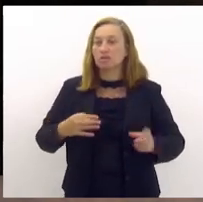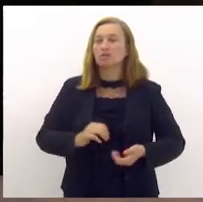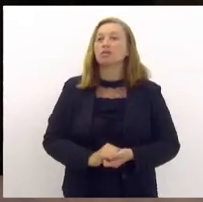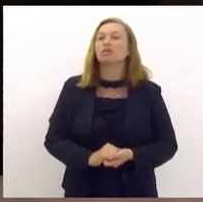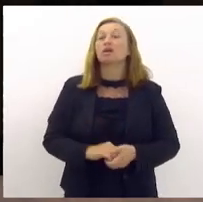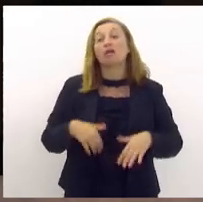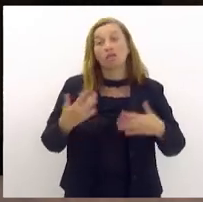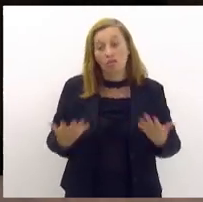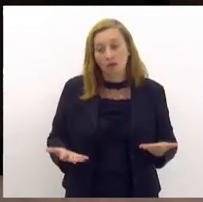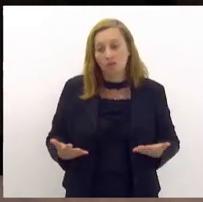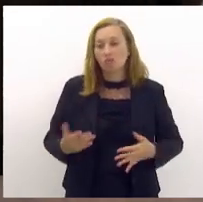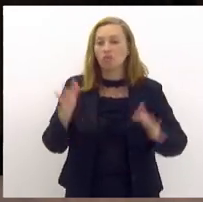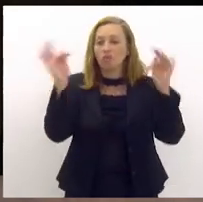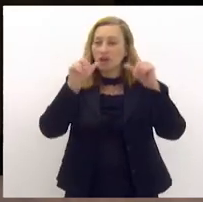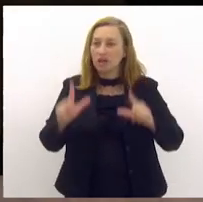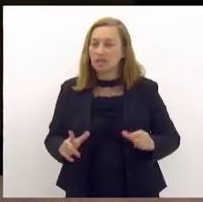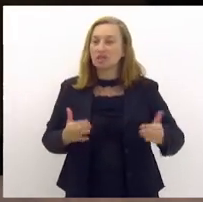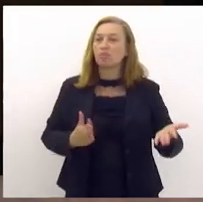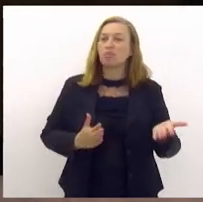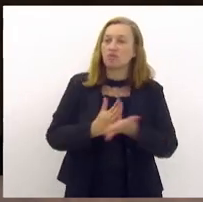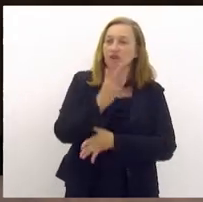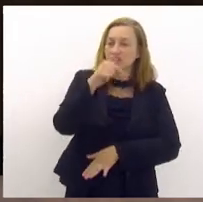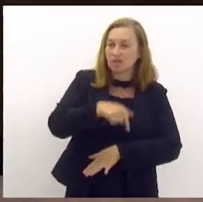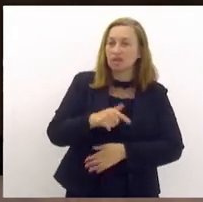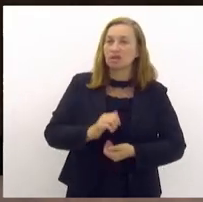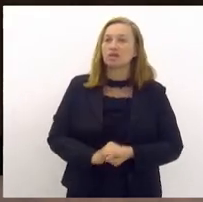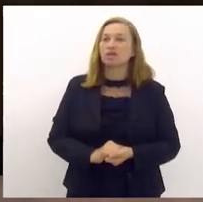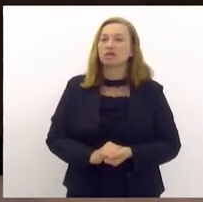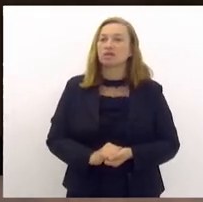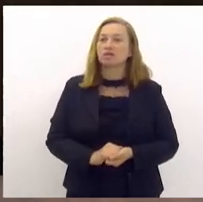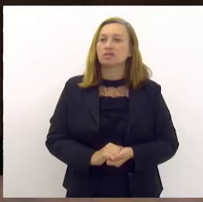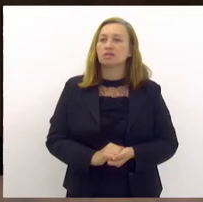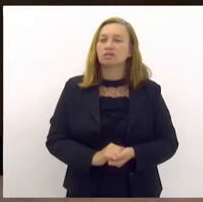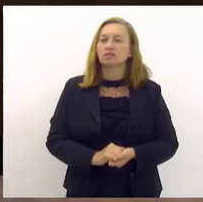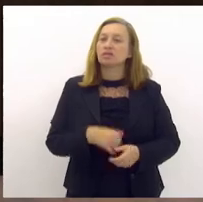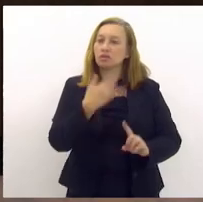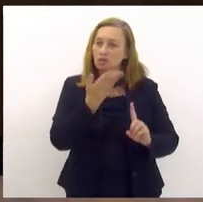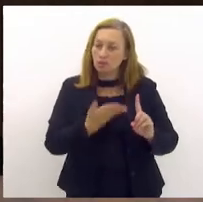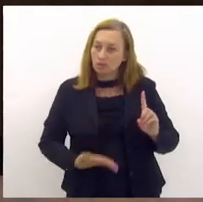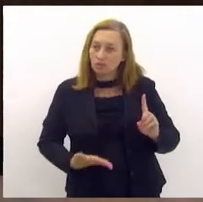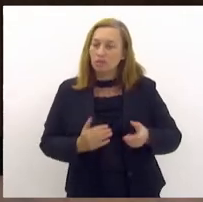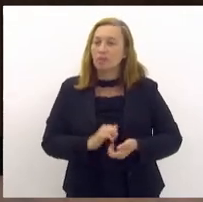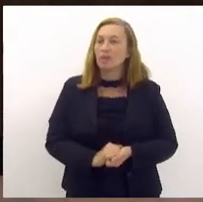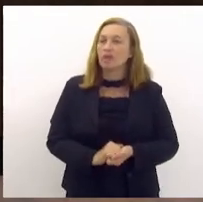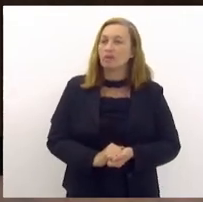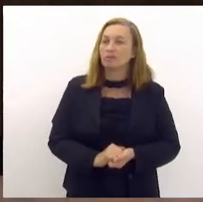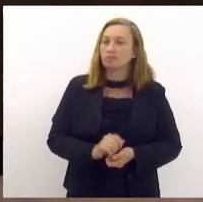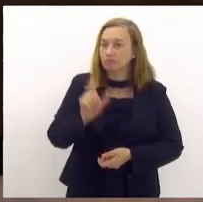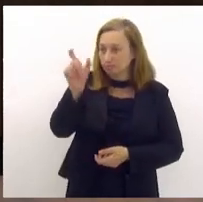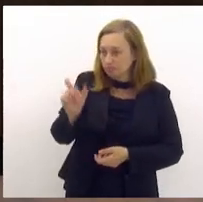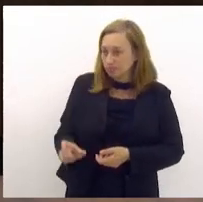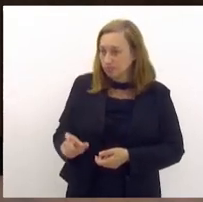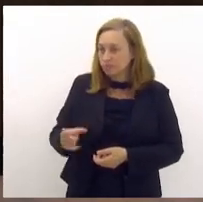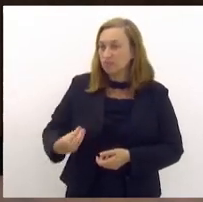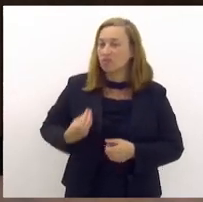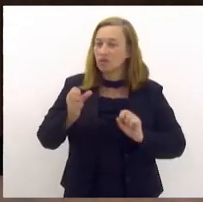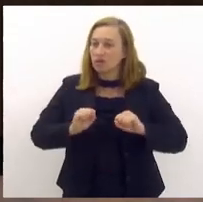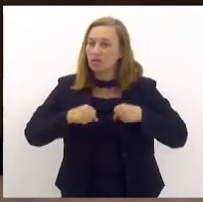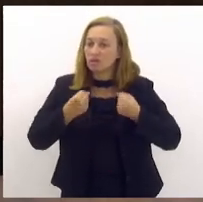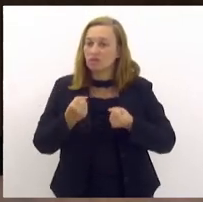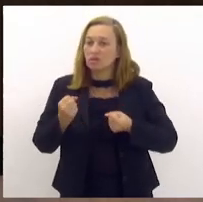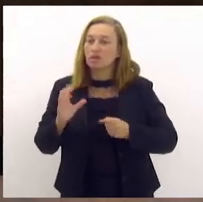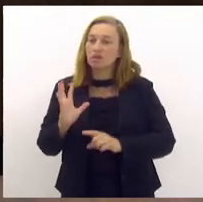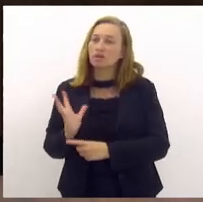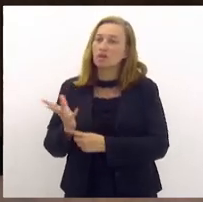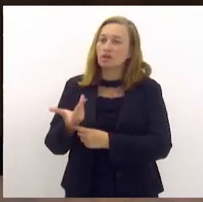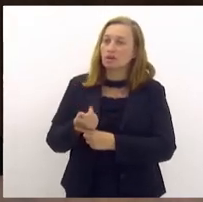LGBTQIAPN+. Então, fico feliz da gente ter aprovado aqui essa homenagem, uma pessoa que tem uma vida dedicada à arte, ao